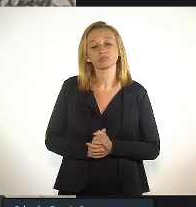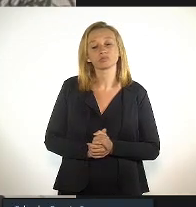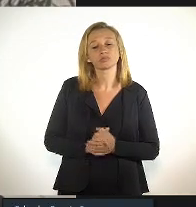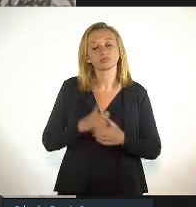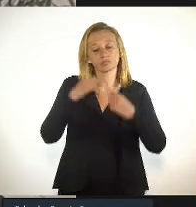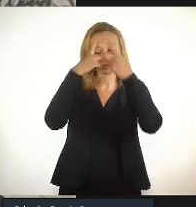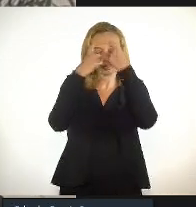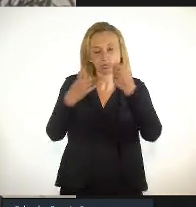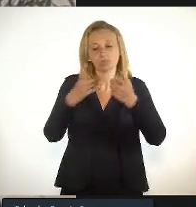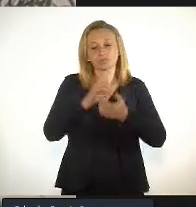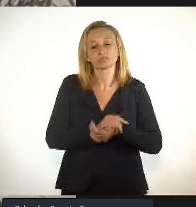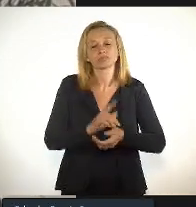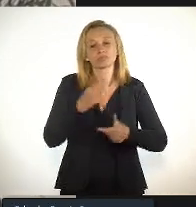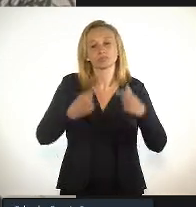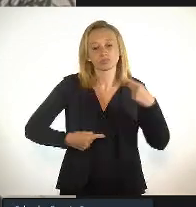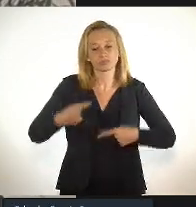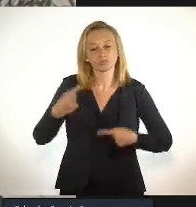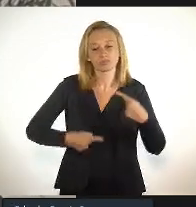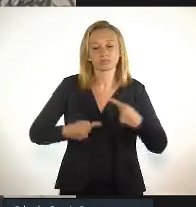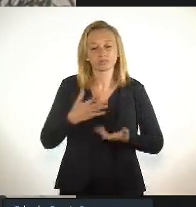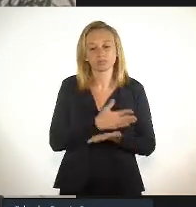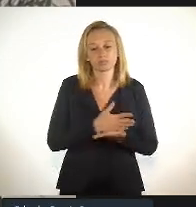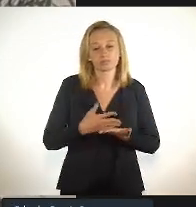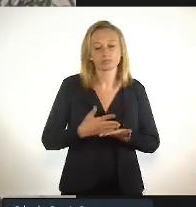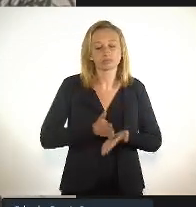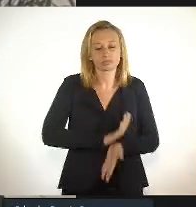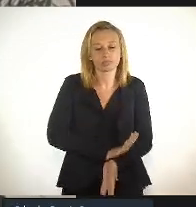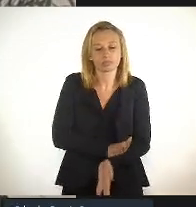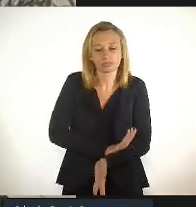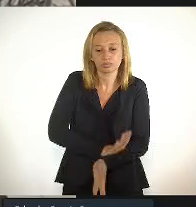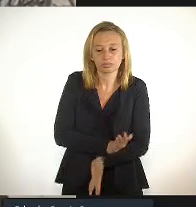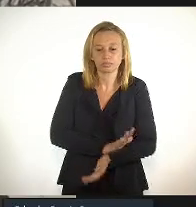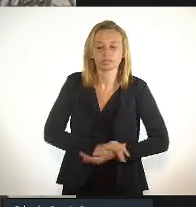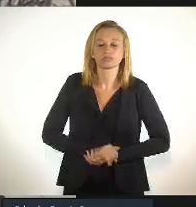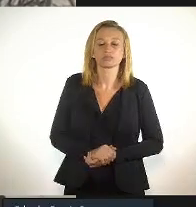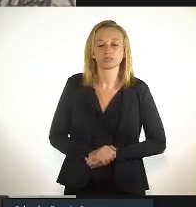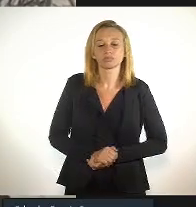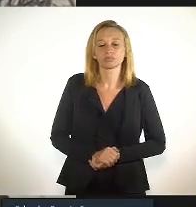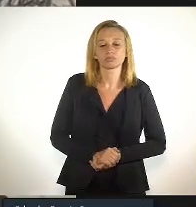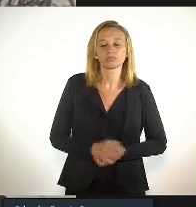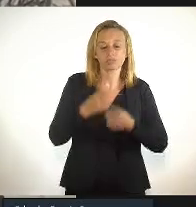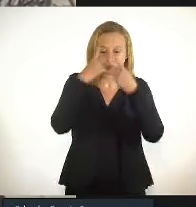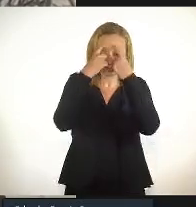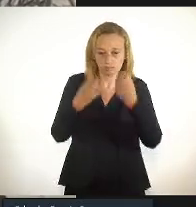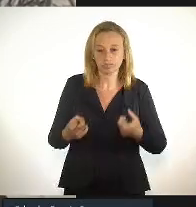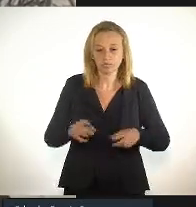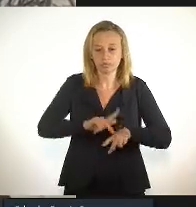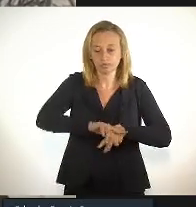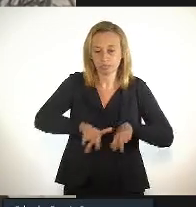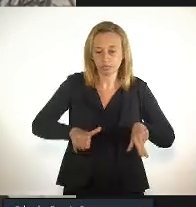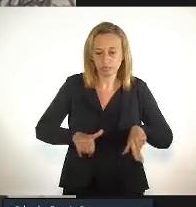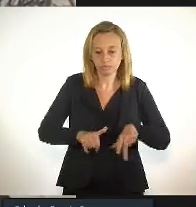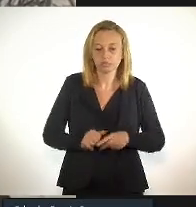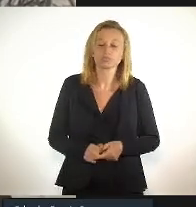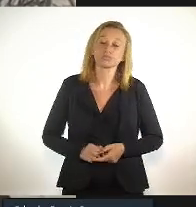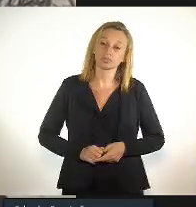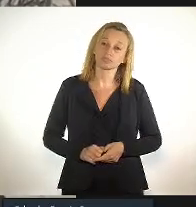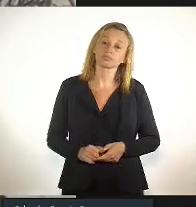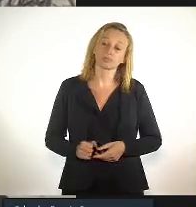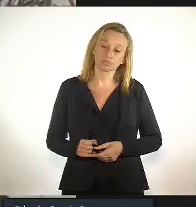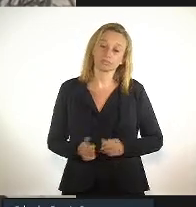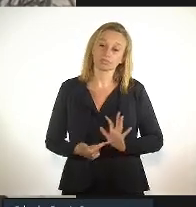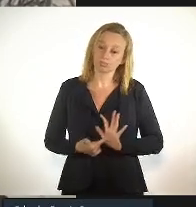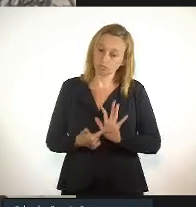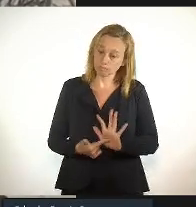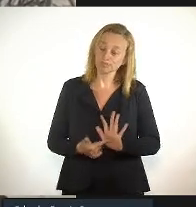a violência política a partir do racismo, a partir da violência de gênero. Isso esteve muito